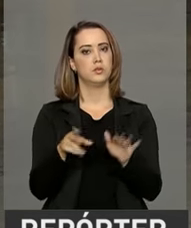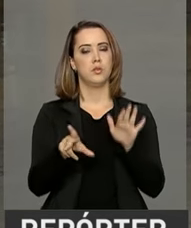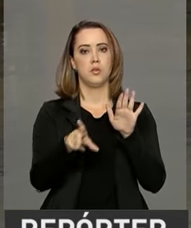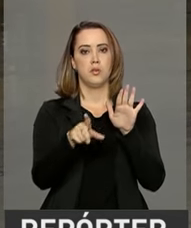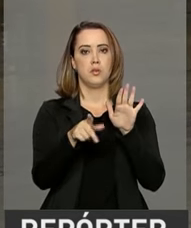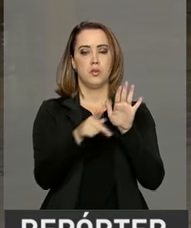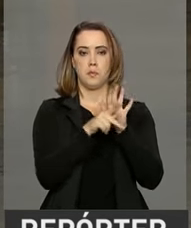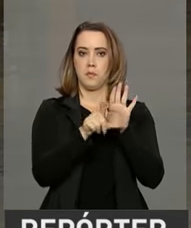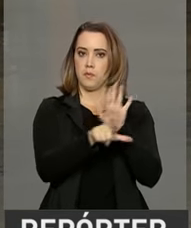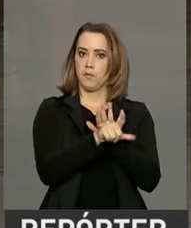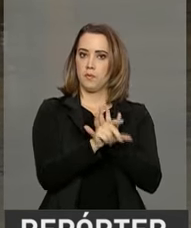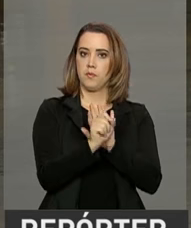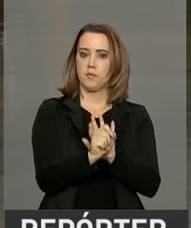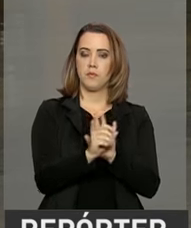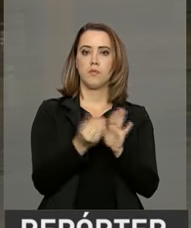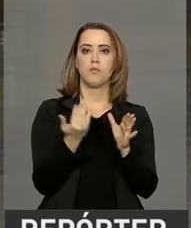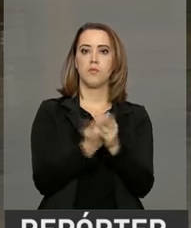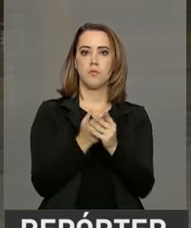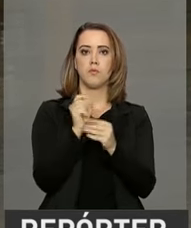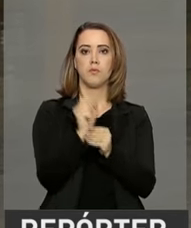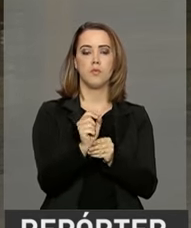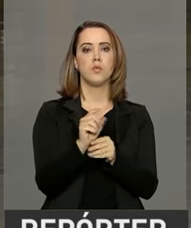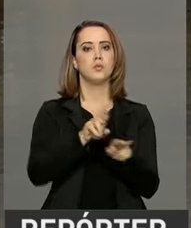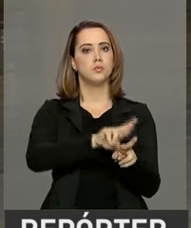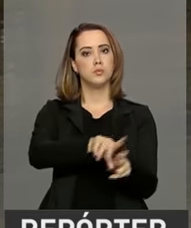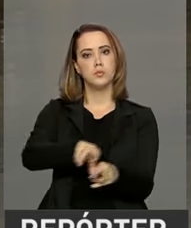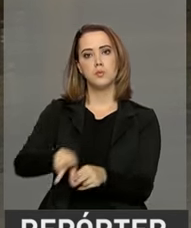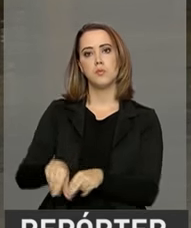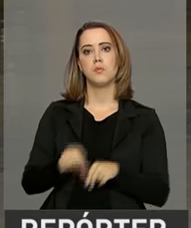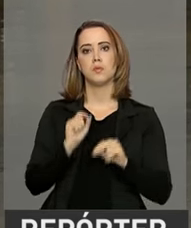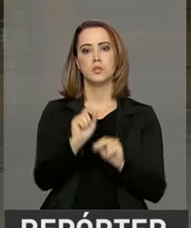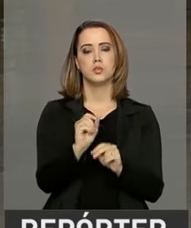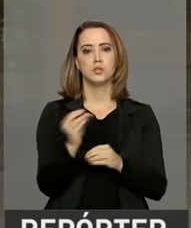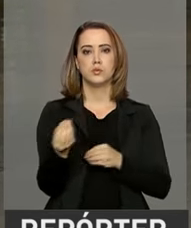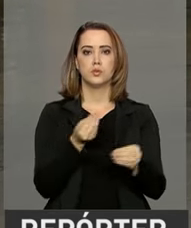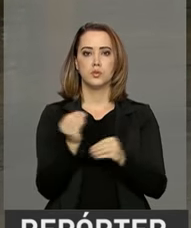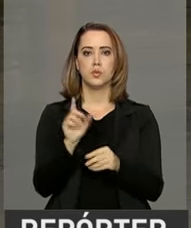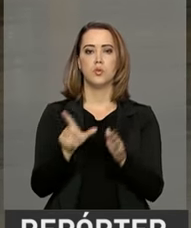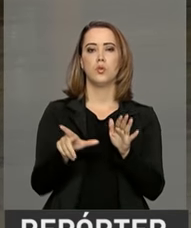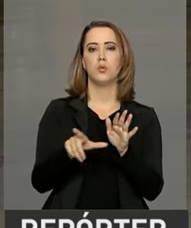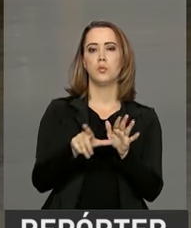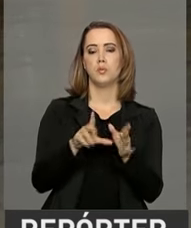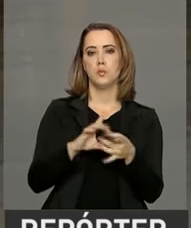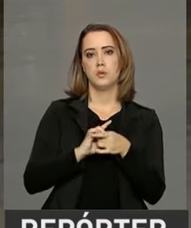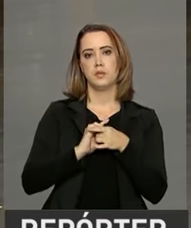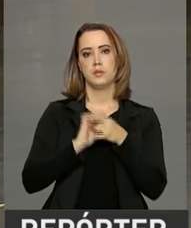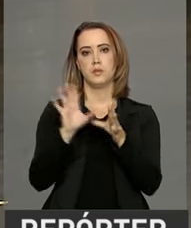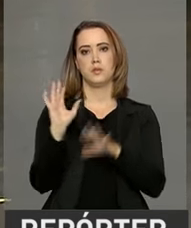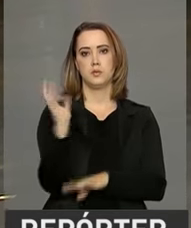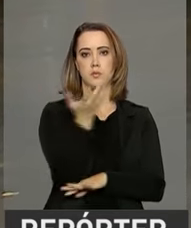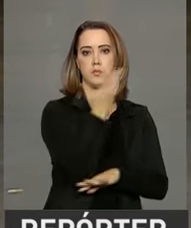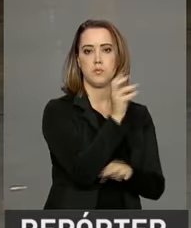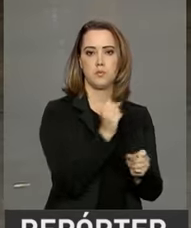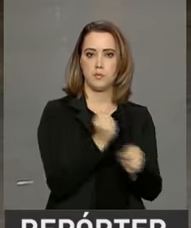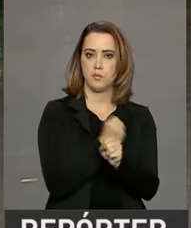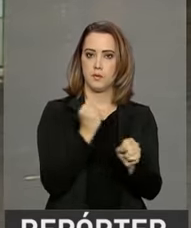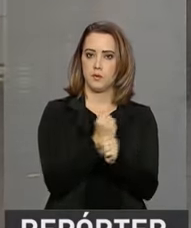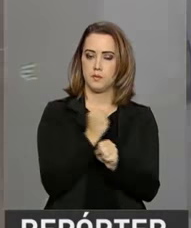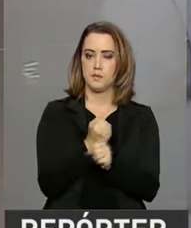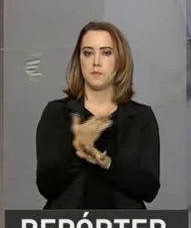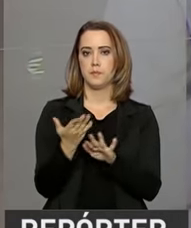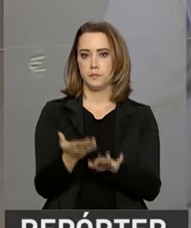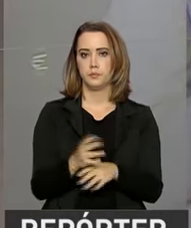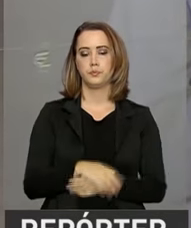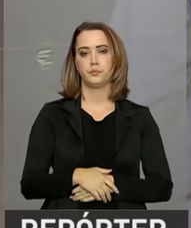no Ministério do Meio Ambiente para diferenciar os processos de licenciamento ambiental no país. Eu volto com você no